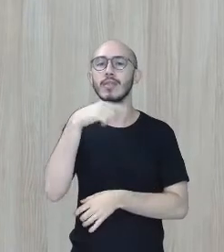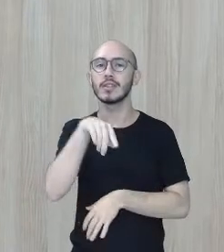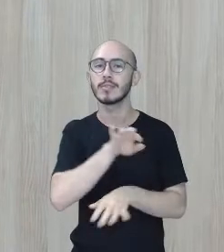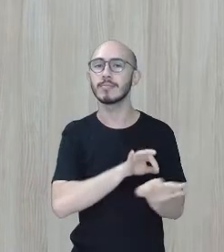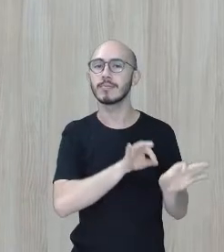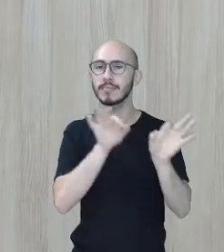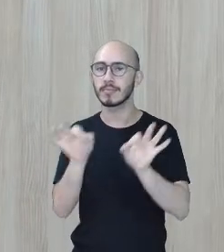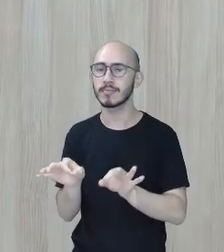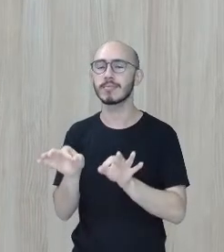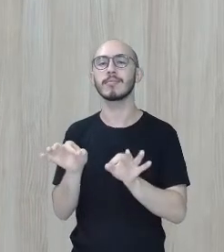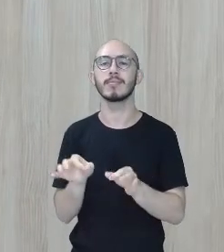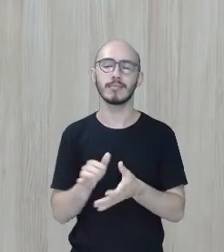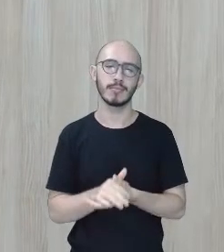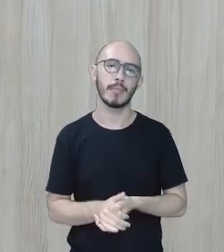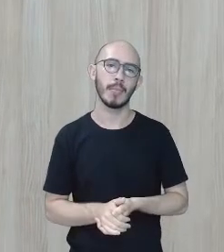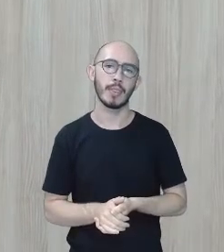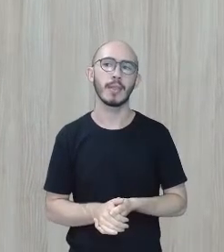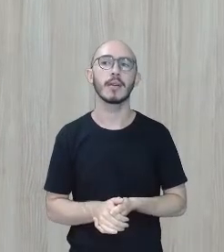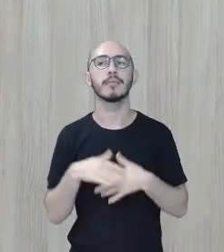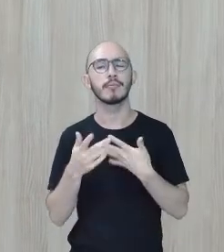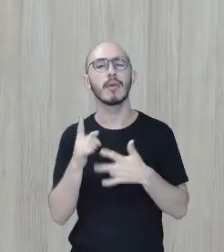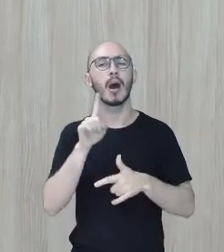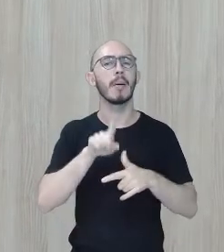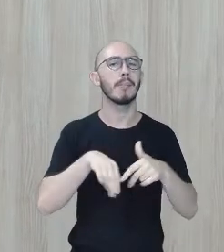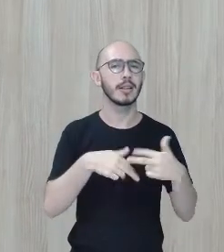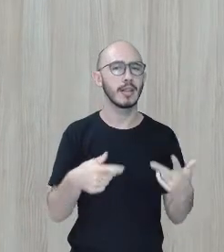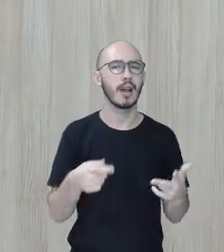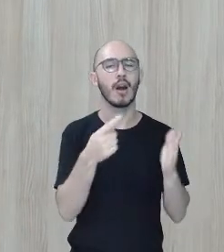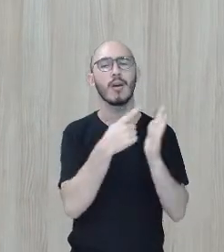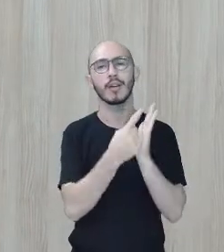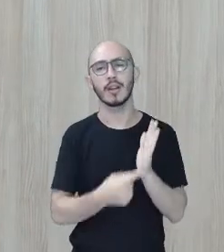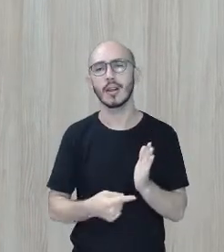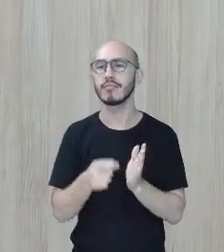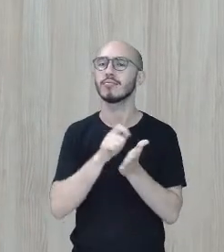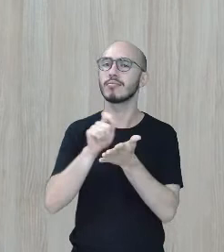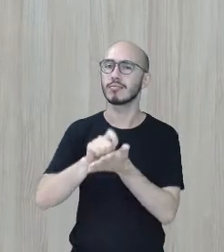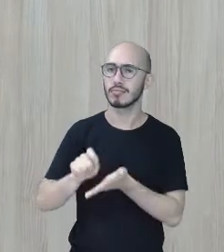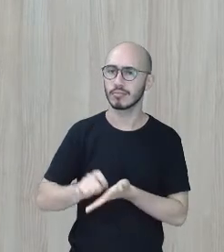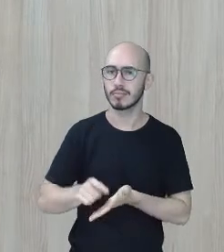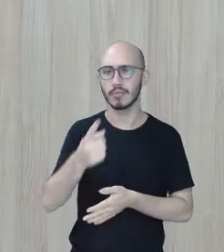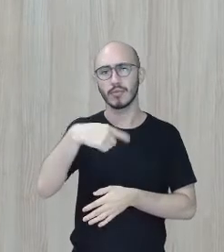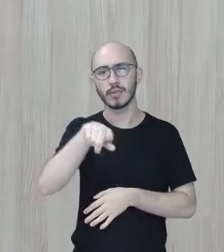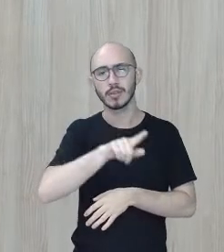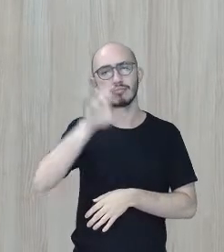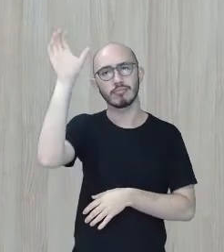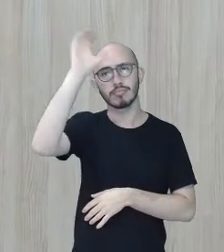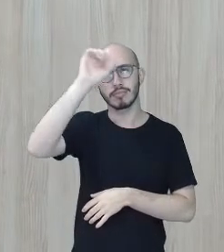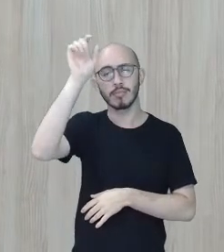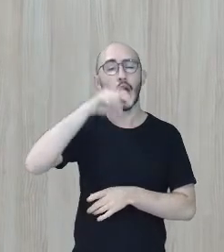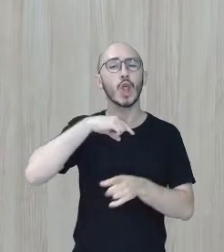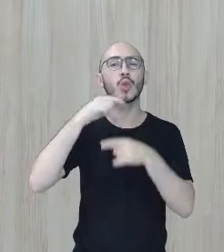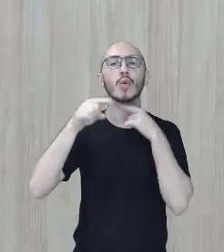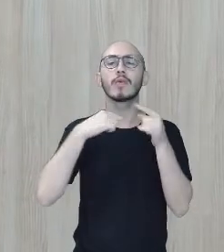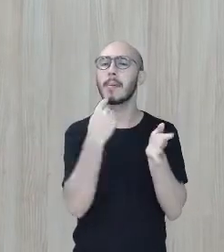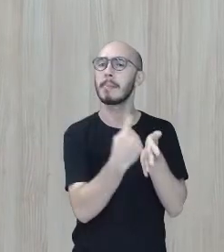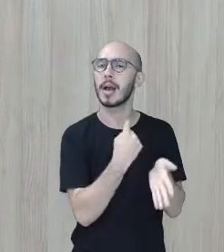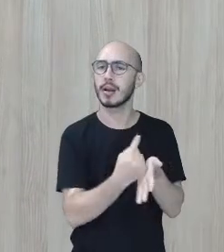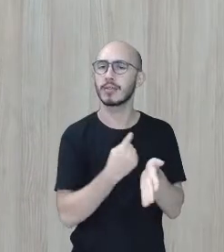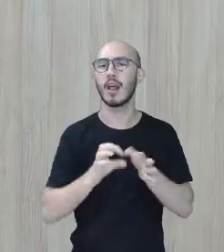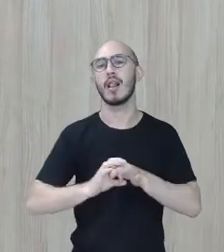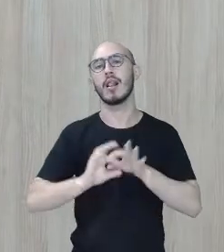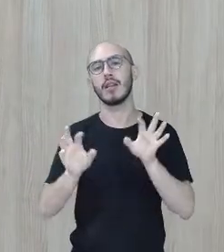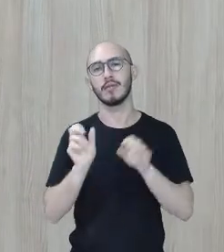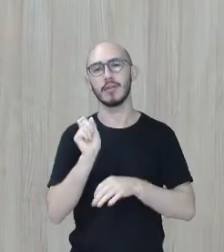aí nos recebendo, tá certo? Peguem lápis, caderno, façam suas anotações, tirem suas dúvidas conosco, tá